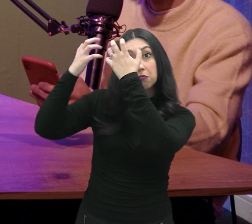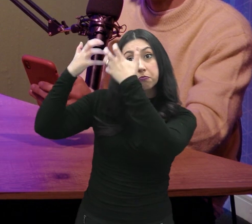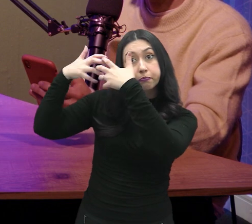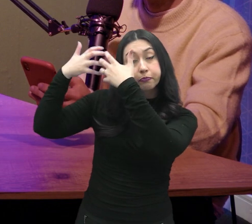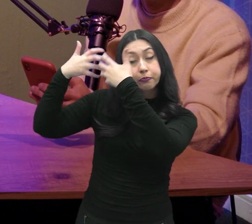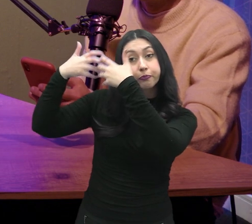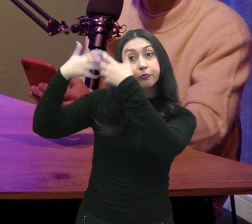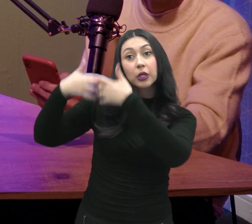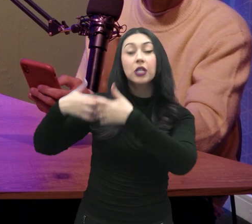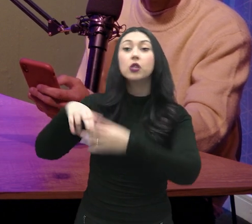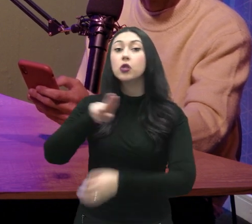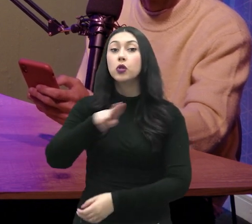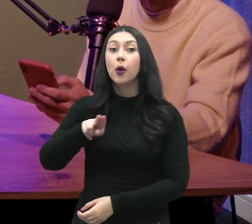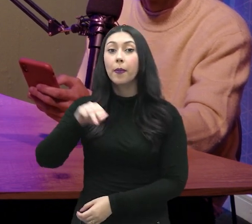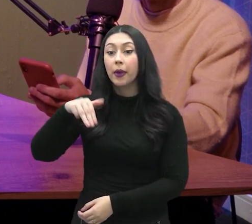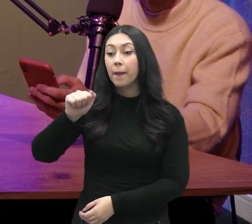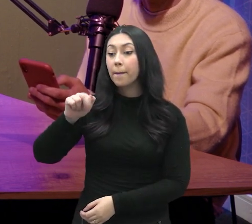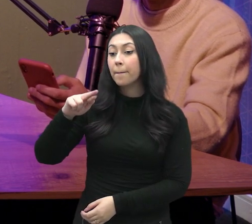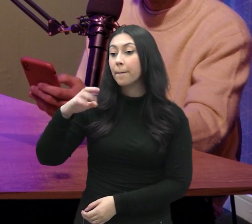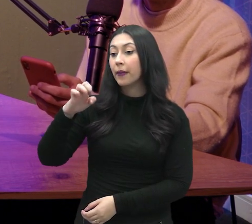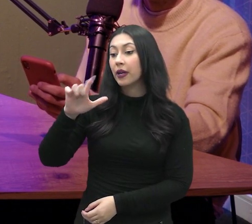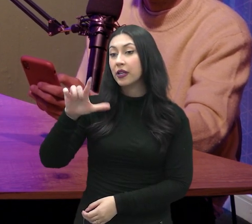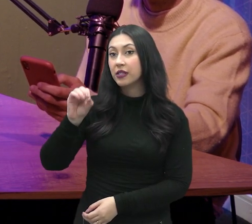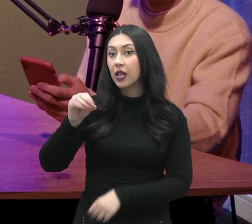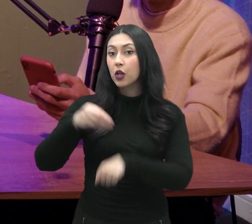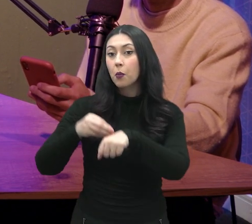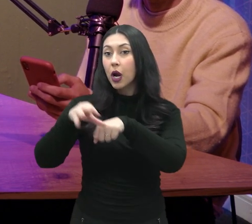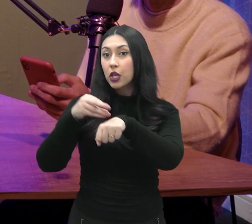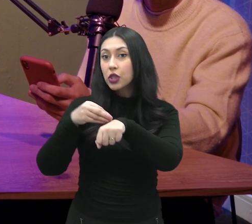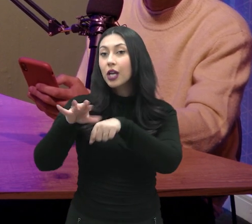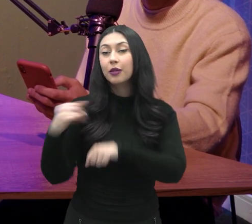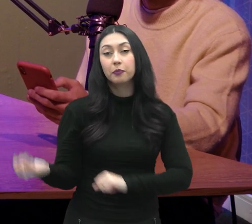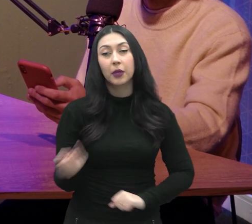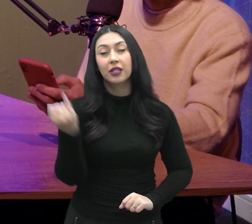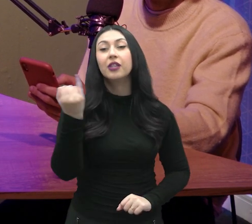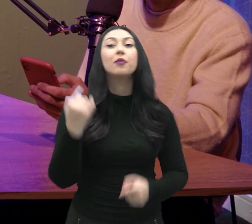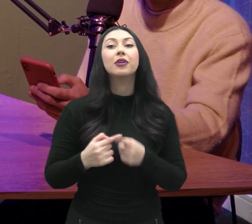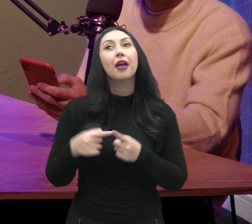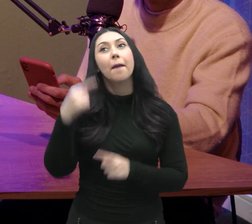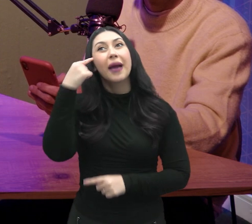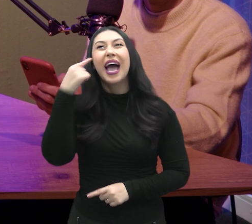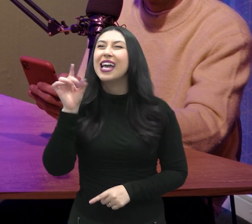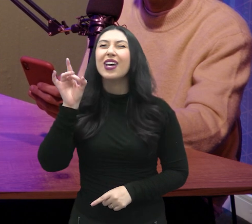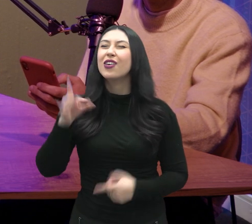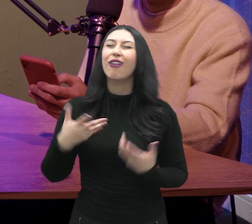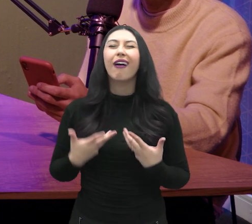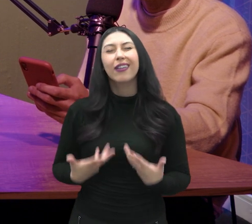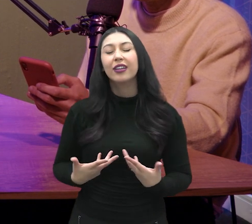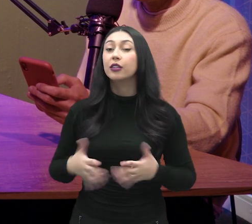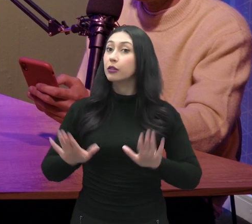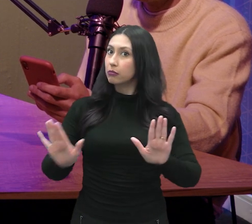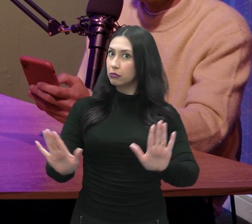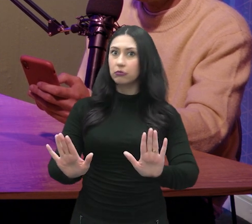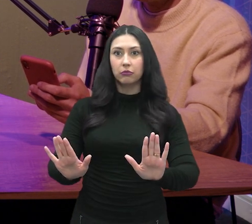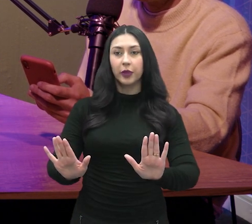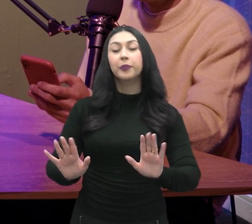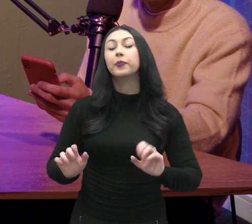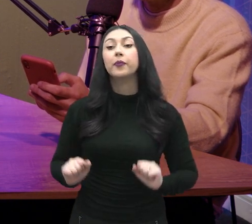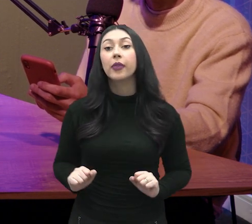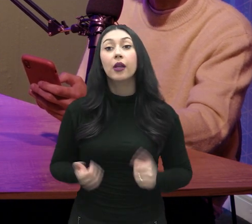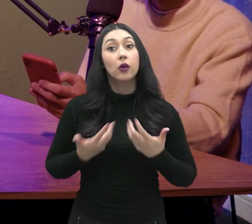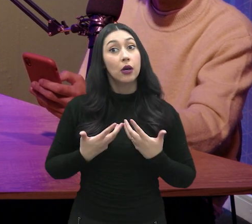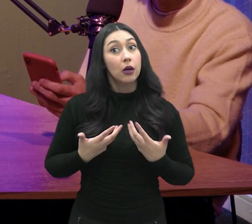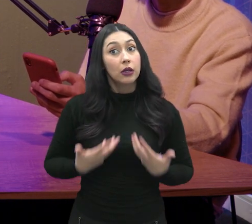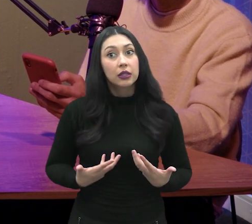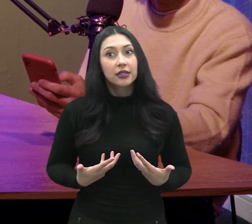Marcelo Prudente, que ele dá várias dicas interessantes aqui. E se você acha que é só cansaço, não é, olha só.